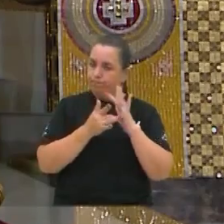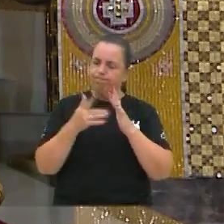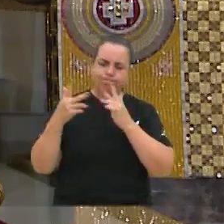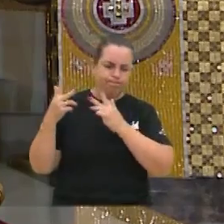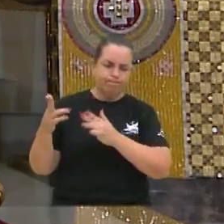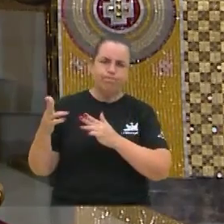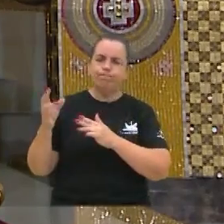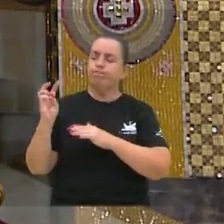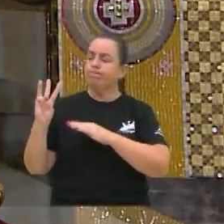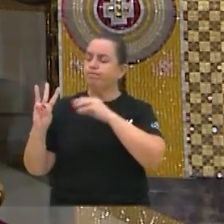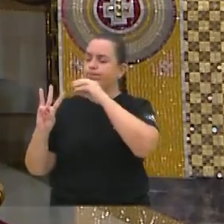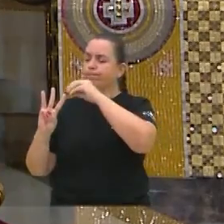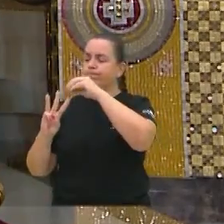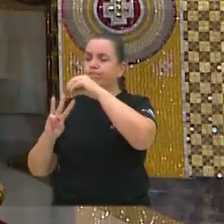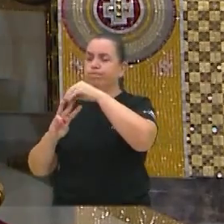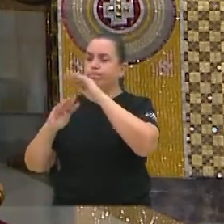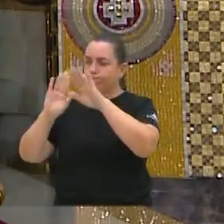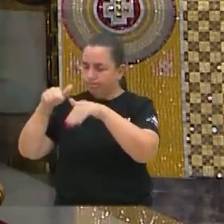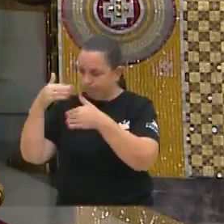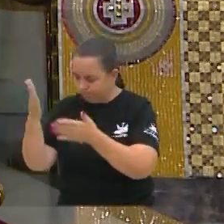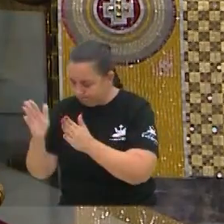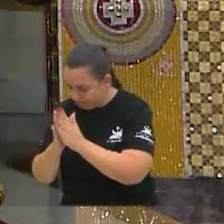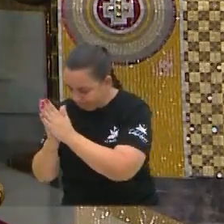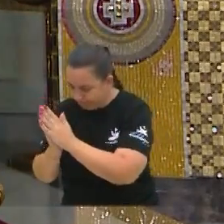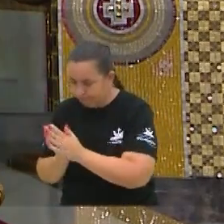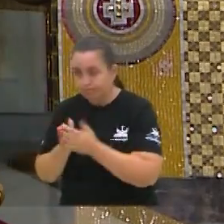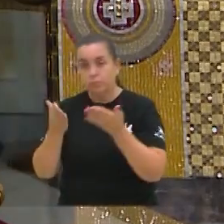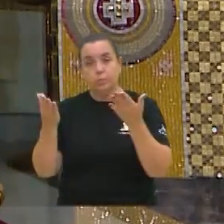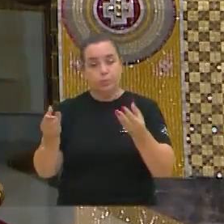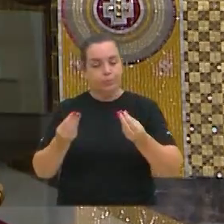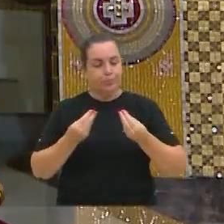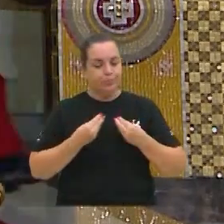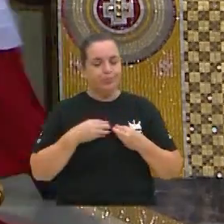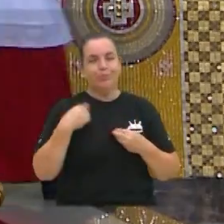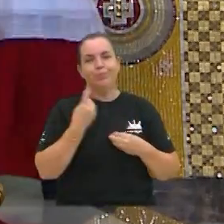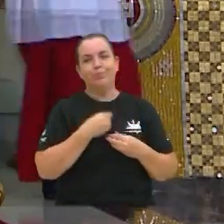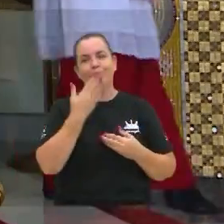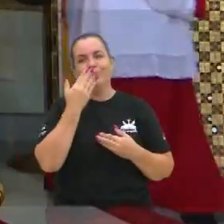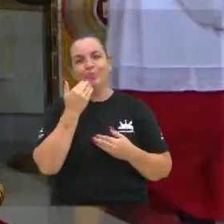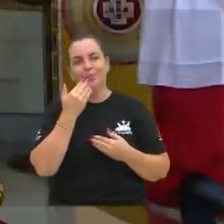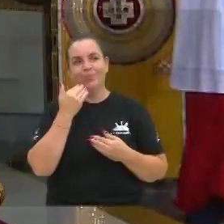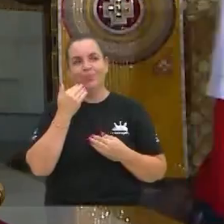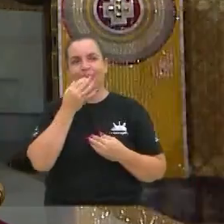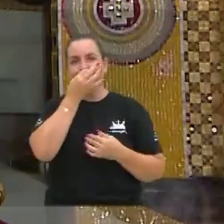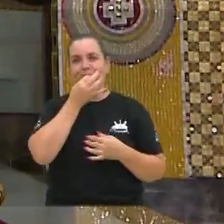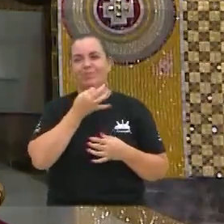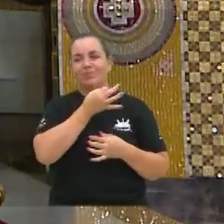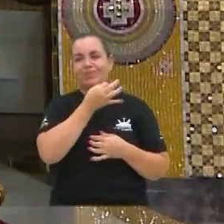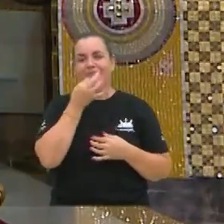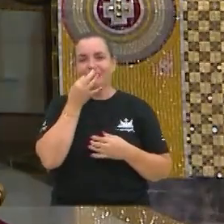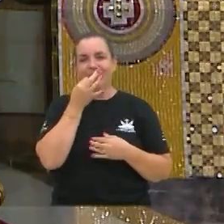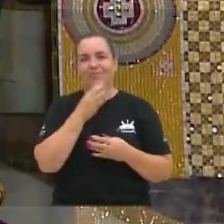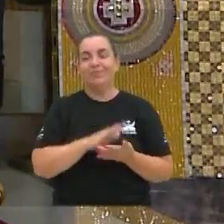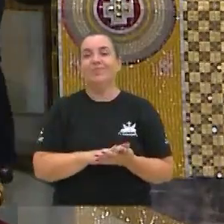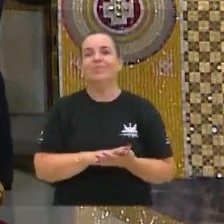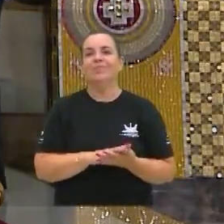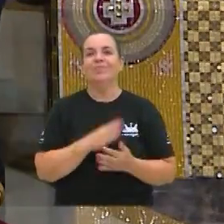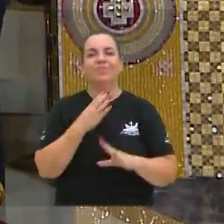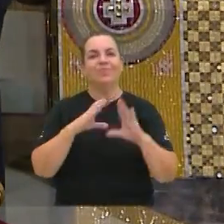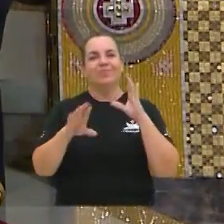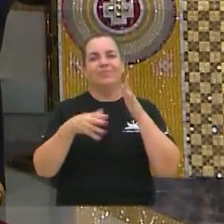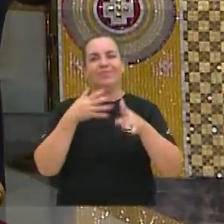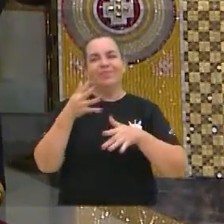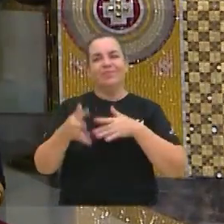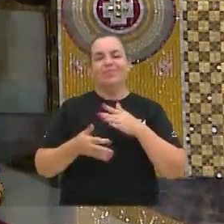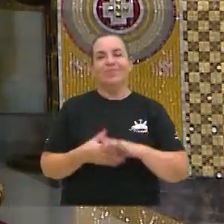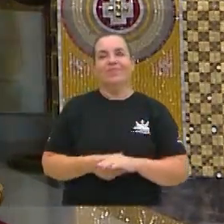os magos adoraram em Belém se dá a nós como alimento na comunhão eucarística.